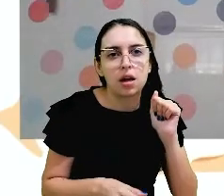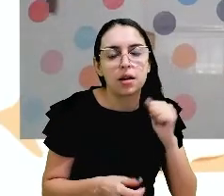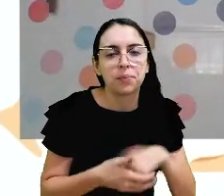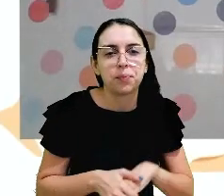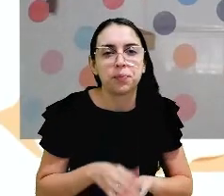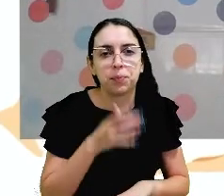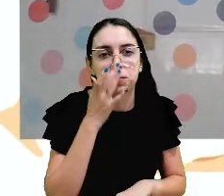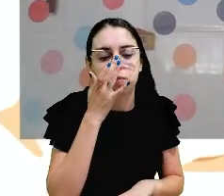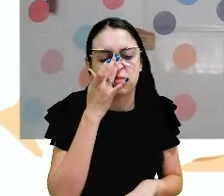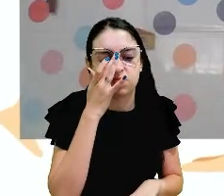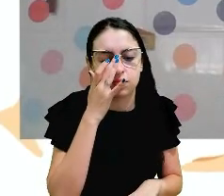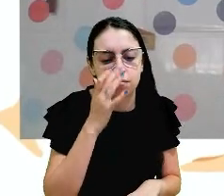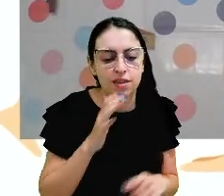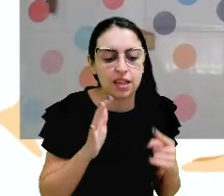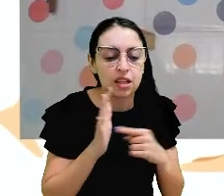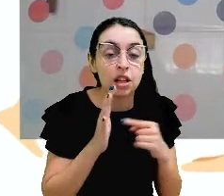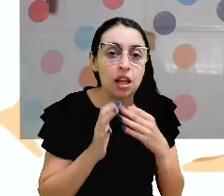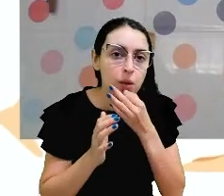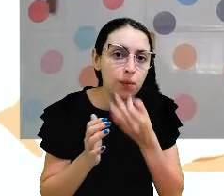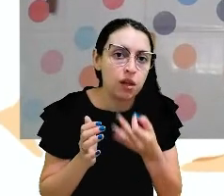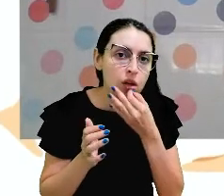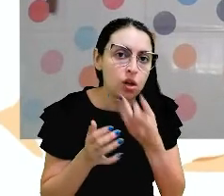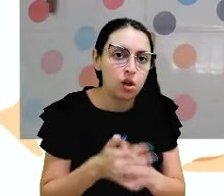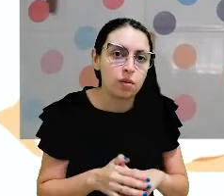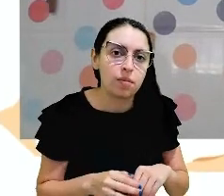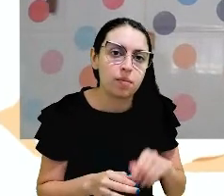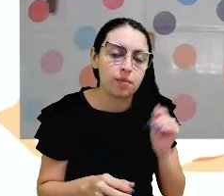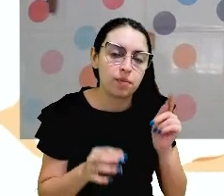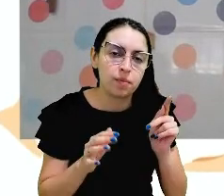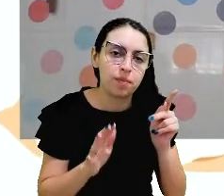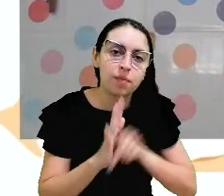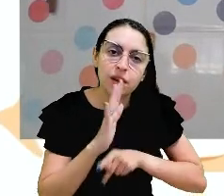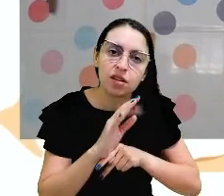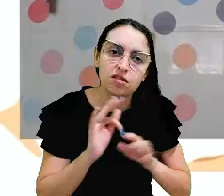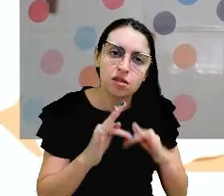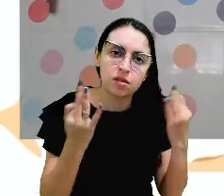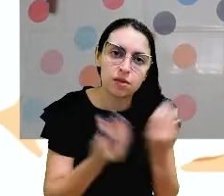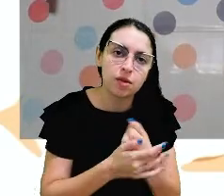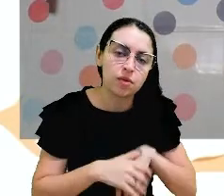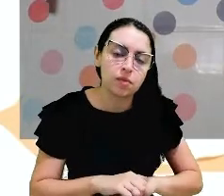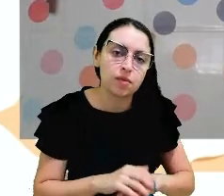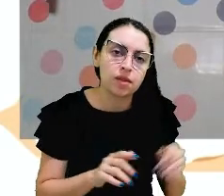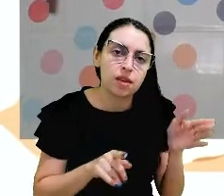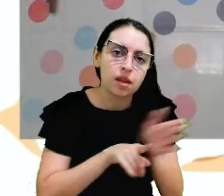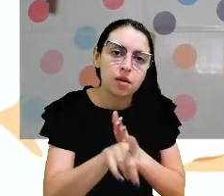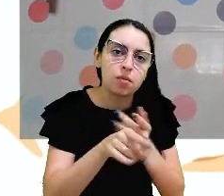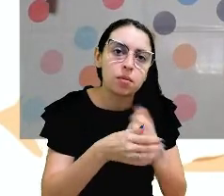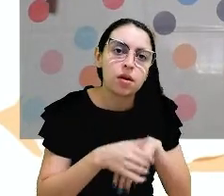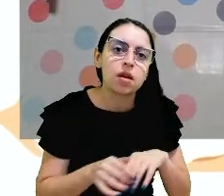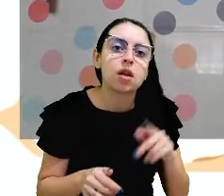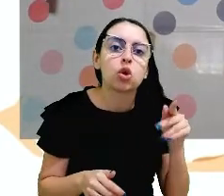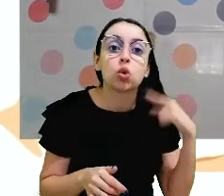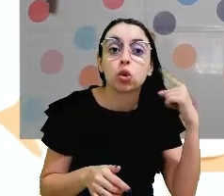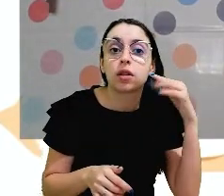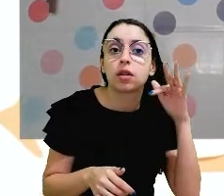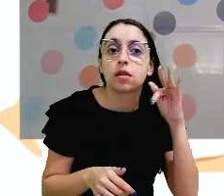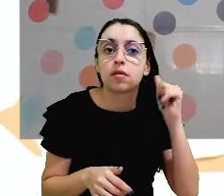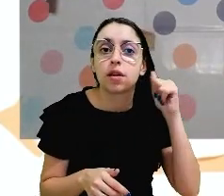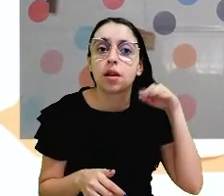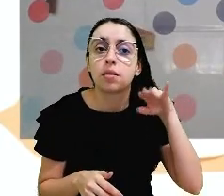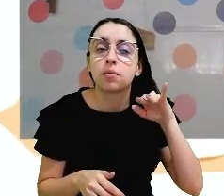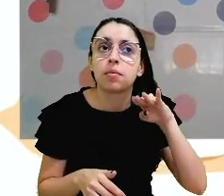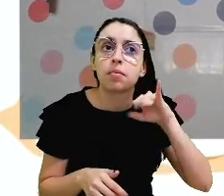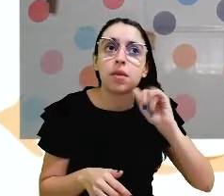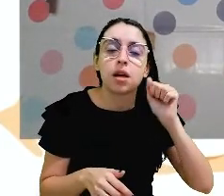né, ligada a uns comentários que foram feitos sobre planejamento familiar. E a Ana Carolina dirige uma pergunta à doutora Fabiana, que ela não